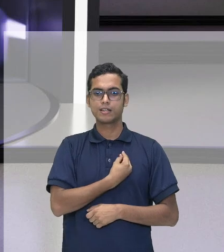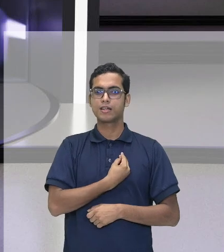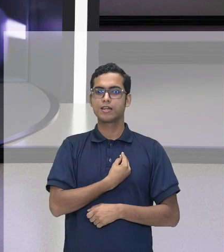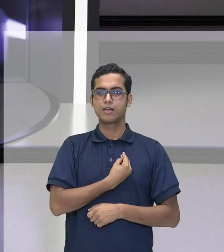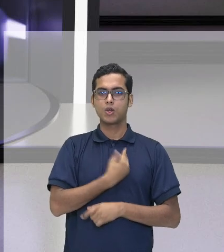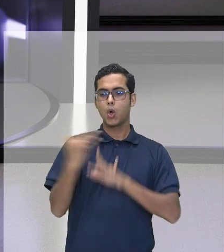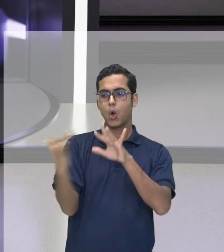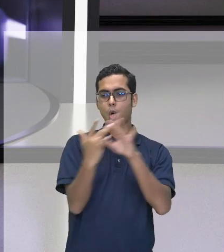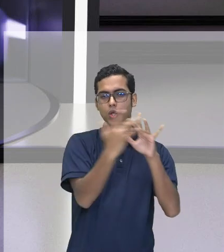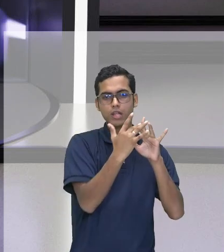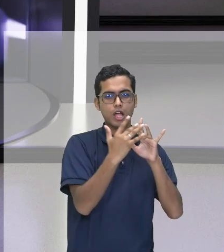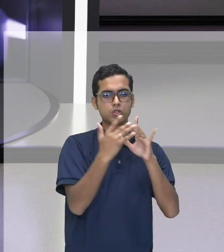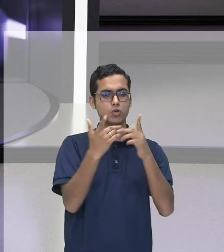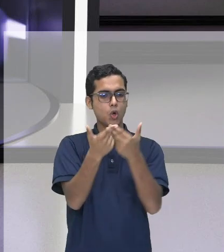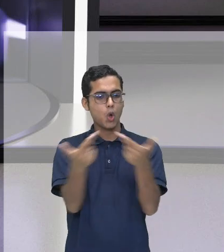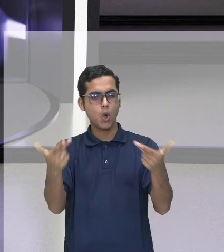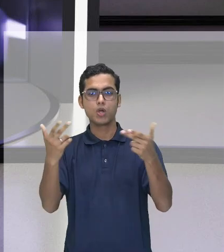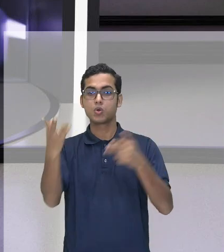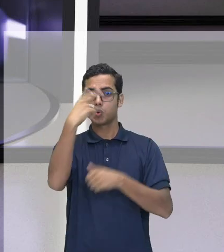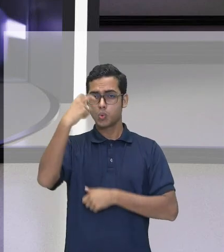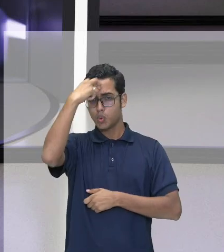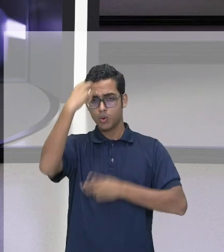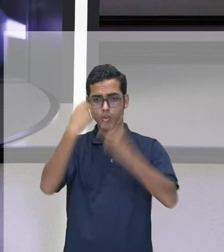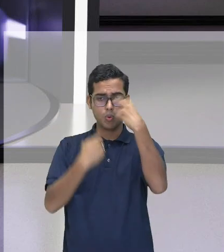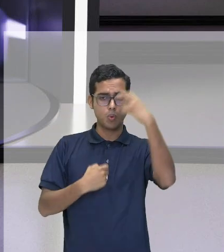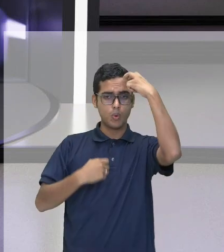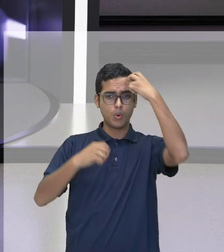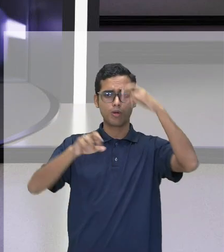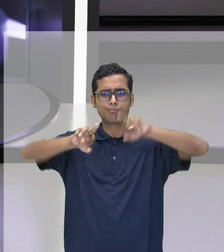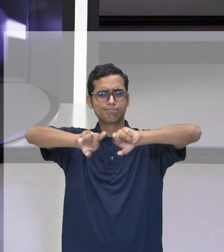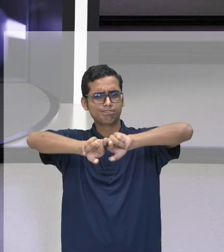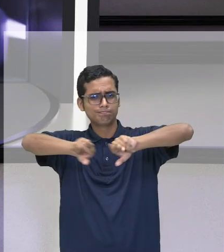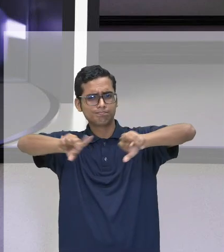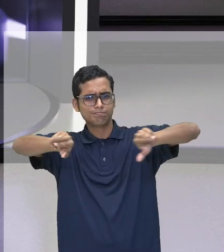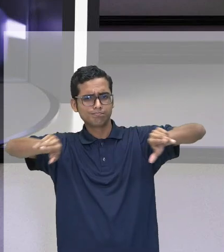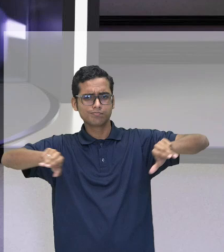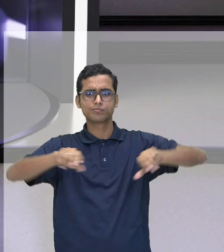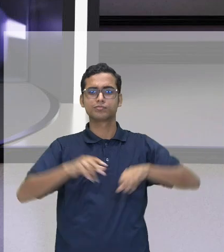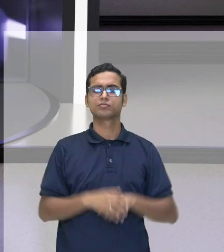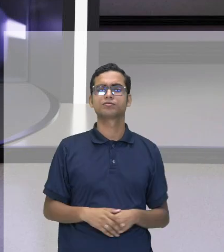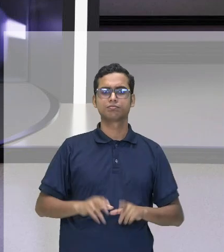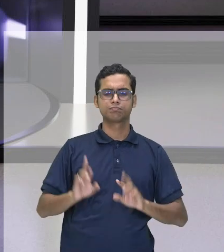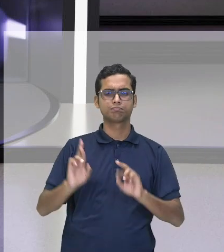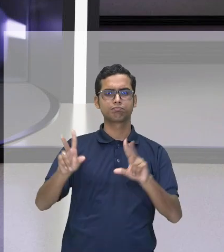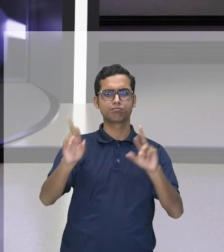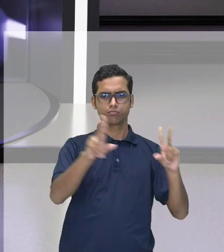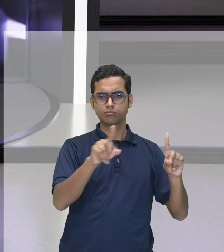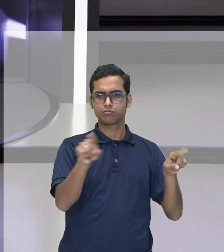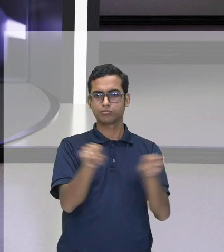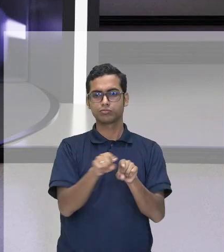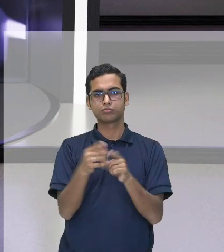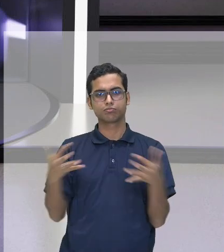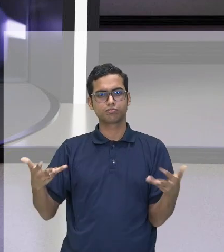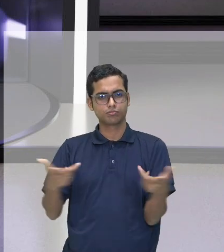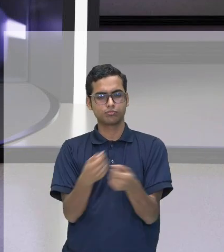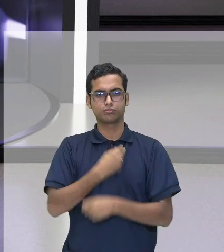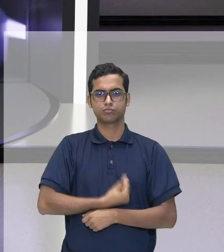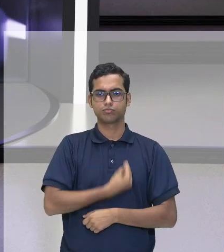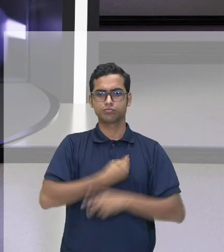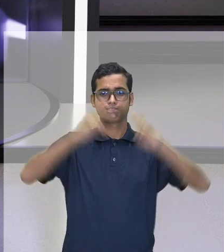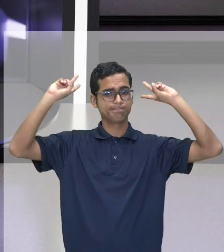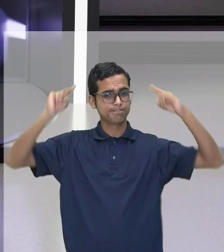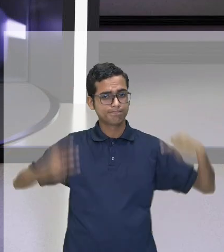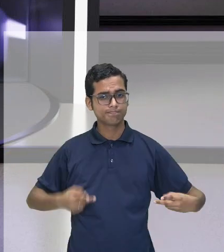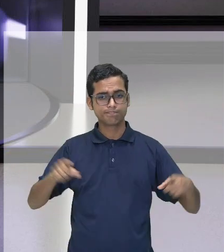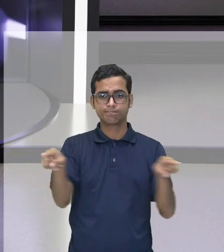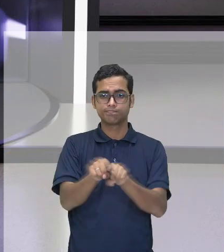contatos diferentes, culturas diferentes. A diferença é uma riqueza para a vida humana. E aqui,